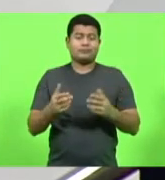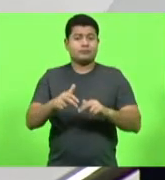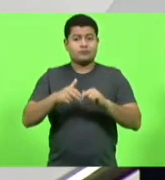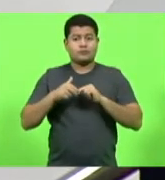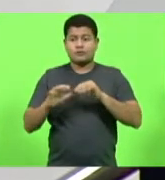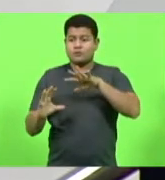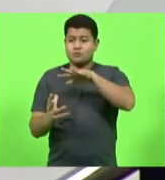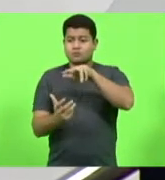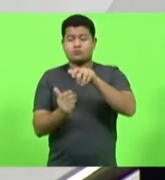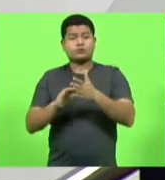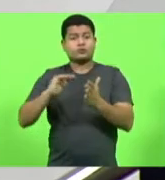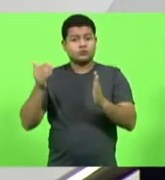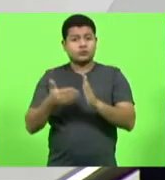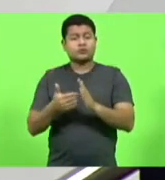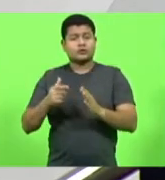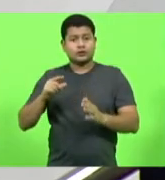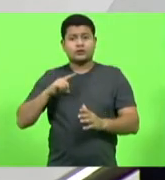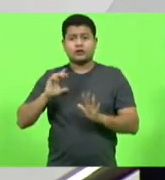daí eu fico